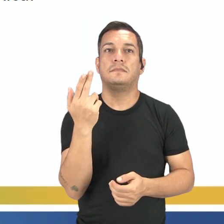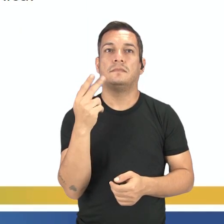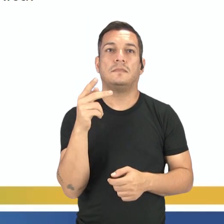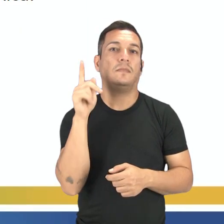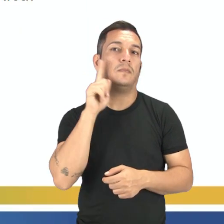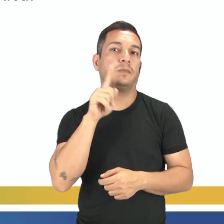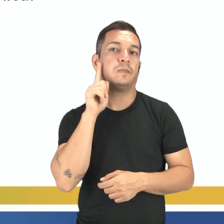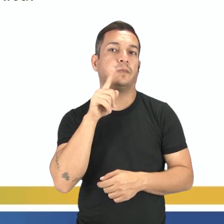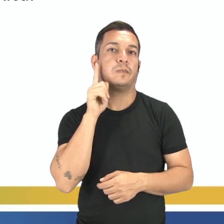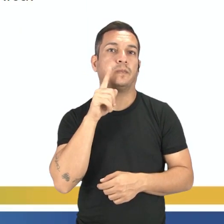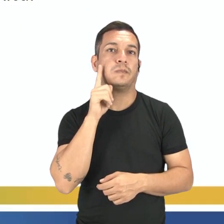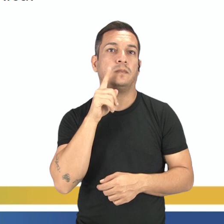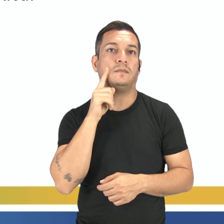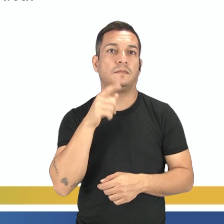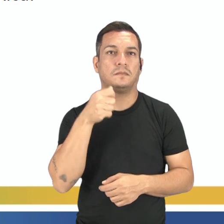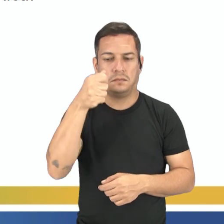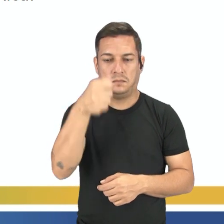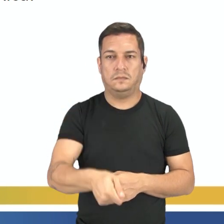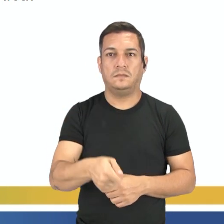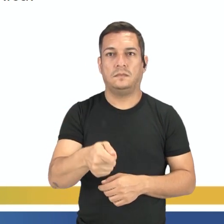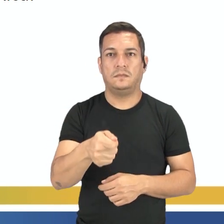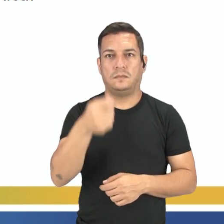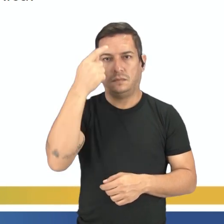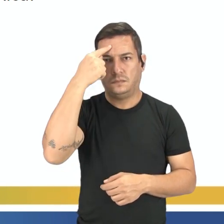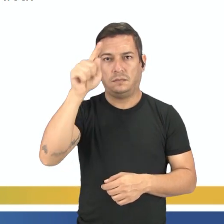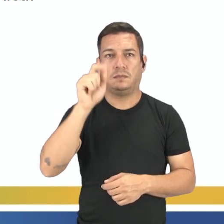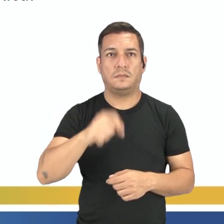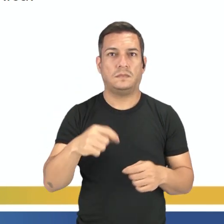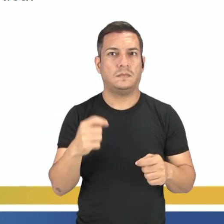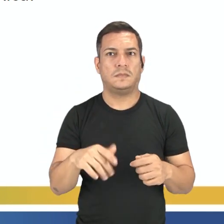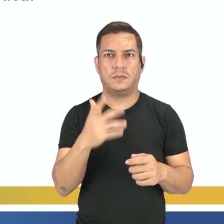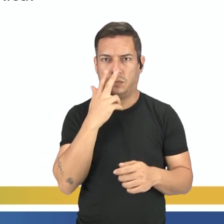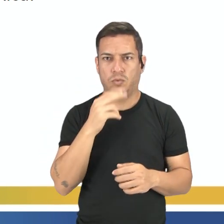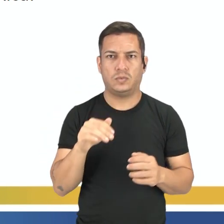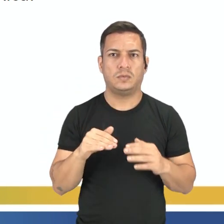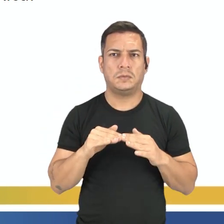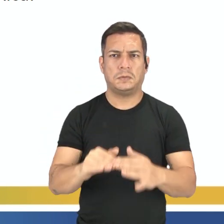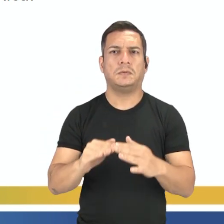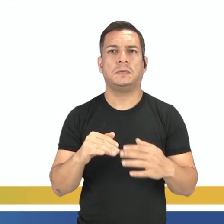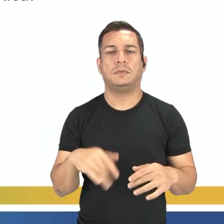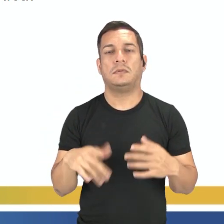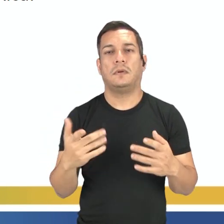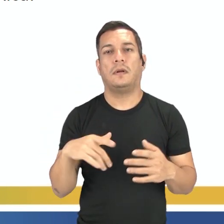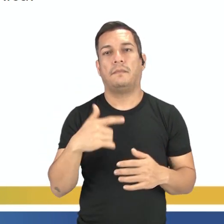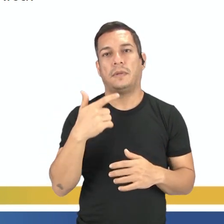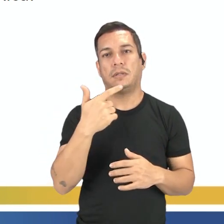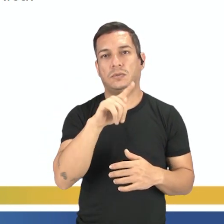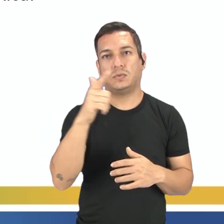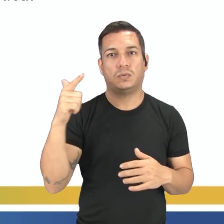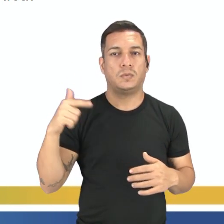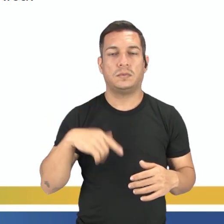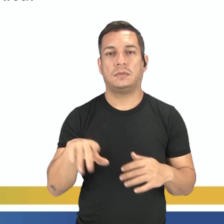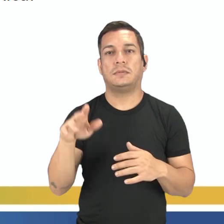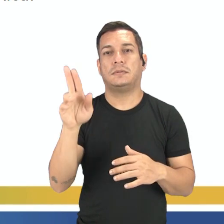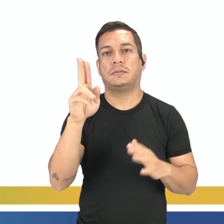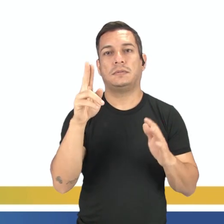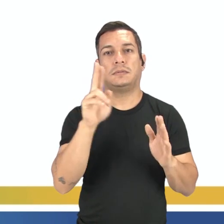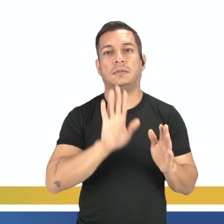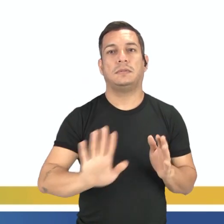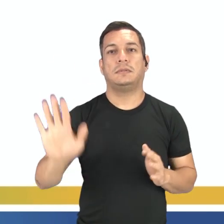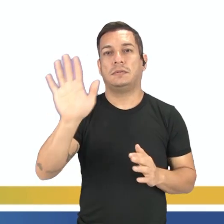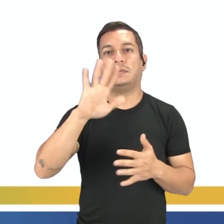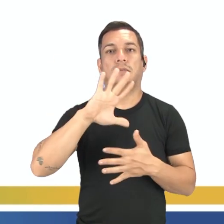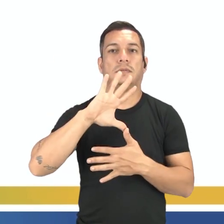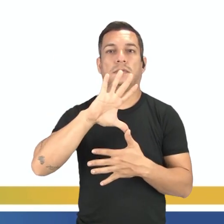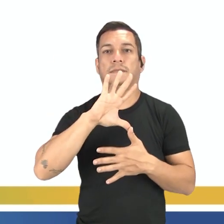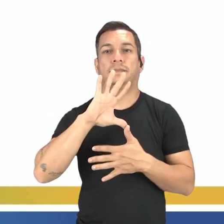Estados Unidos se impondo, criando um certo pavor para as outras nações da América Latina. Agora